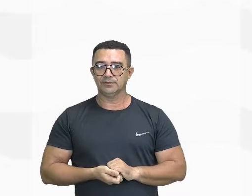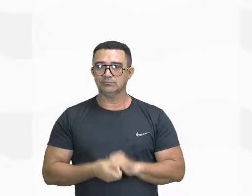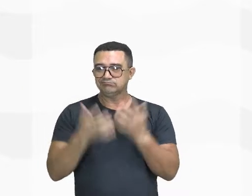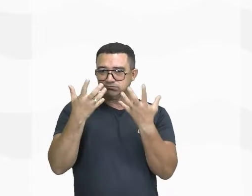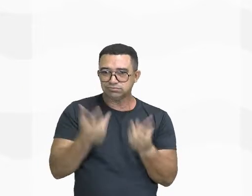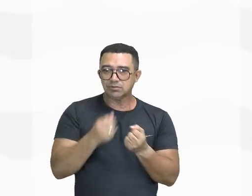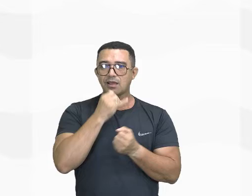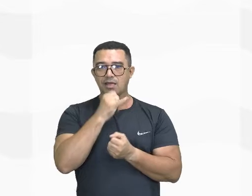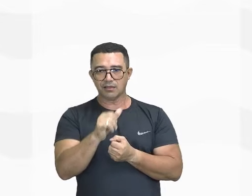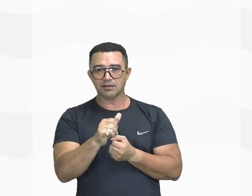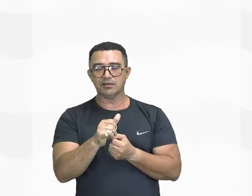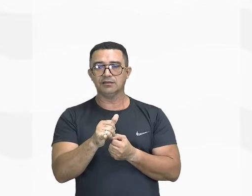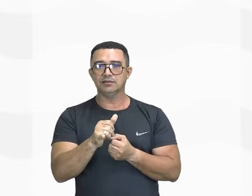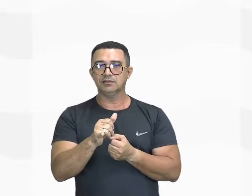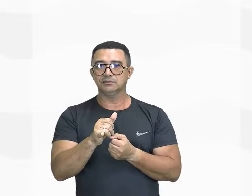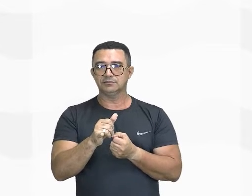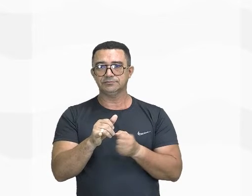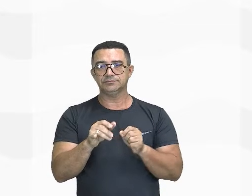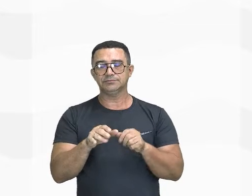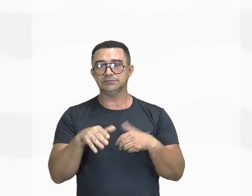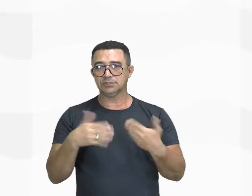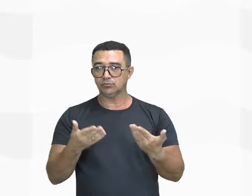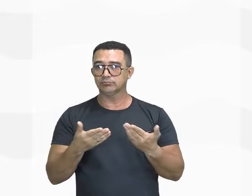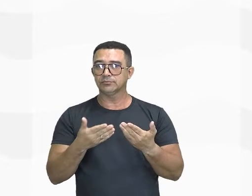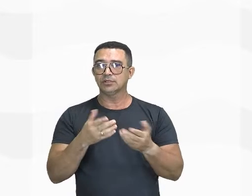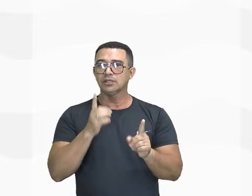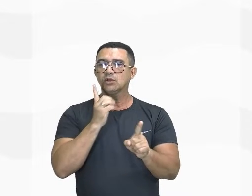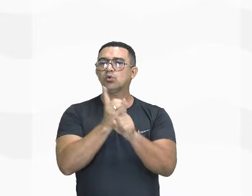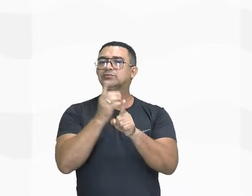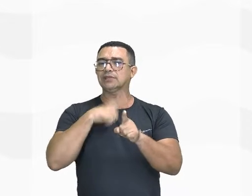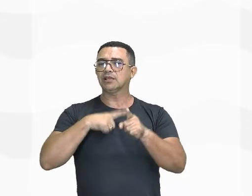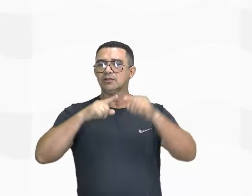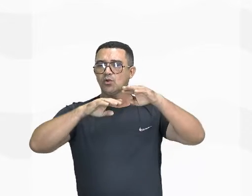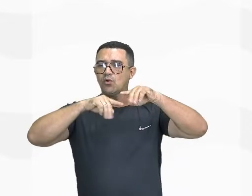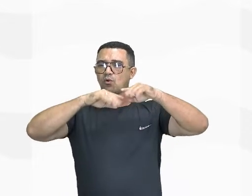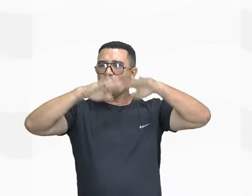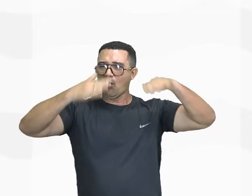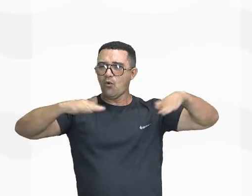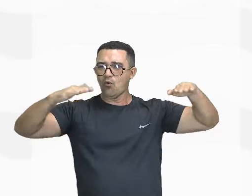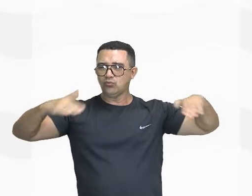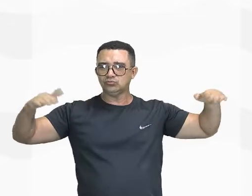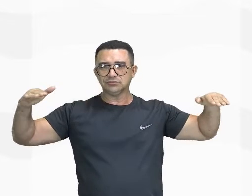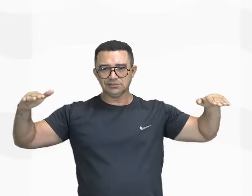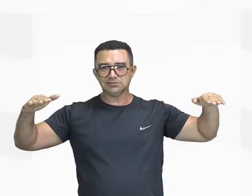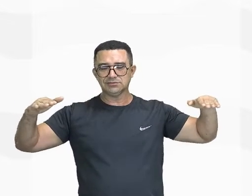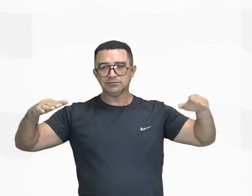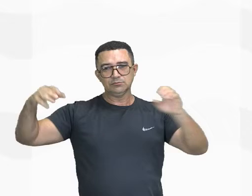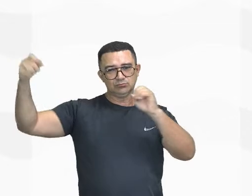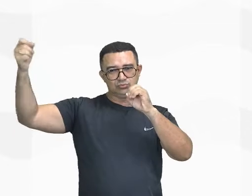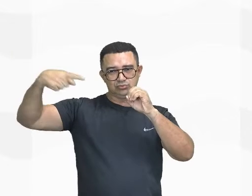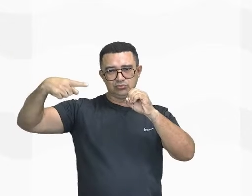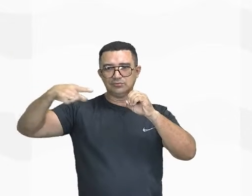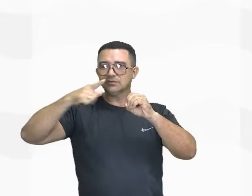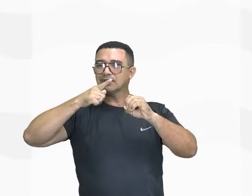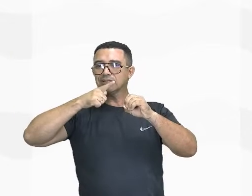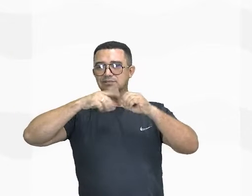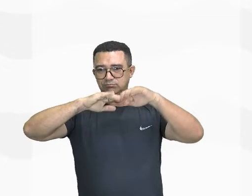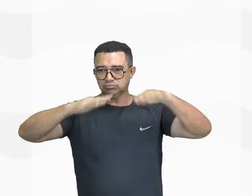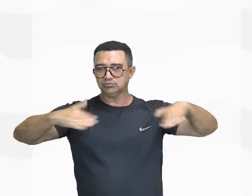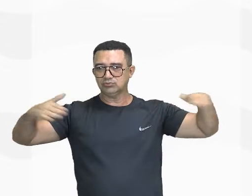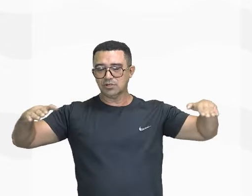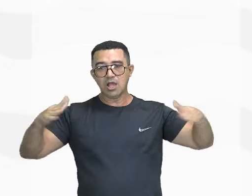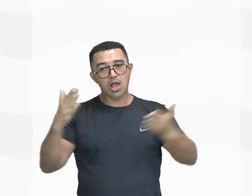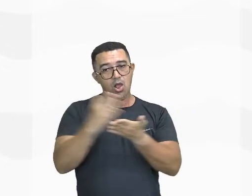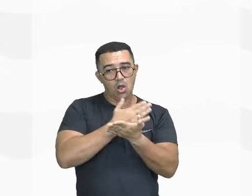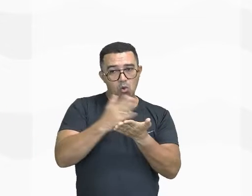com que a reemissão dele se encontre em ondas longas, o que faz com que nós temos aí um aquecimento das regiões